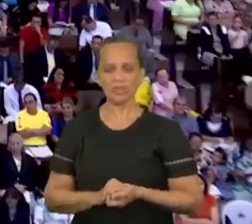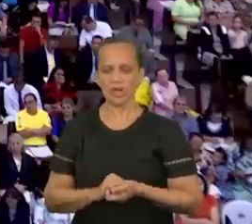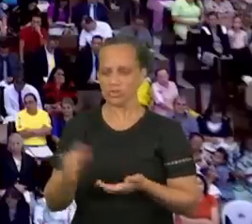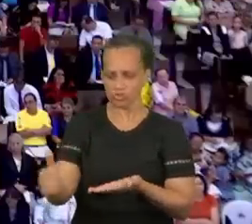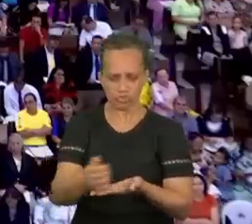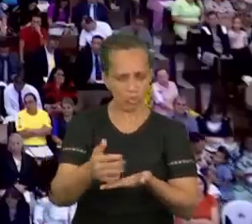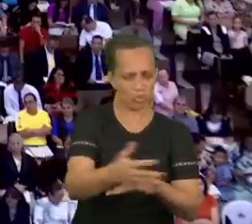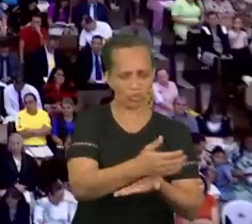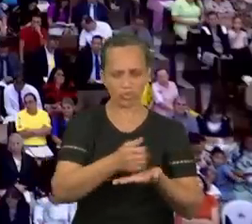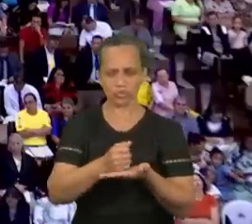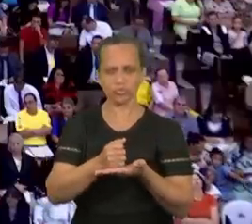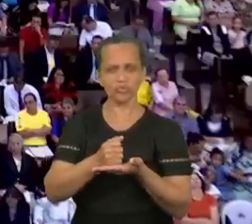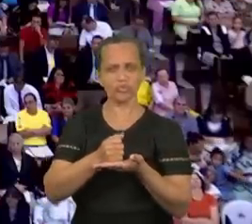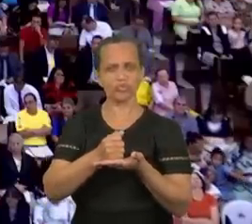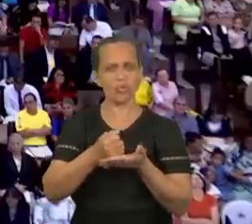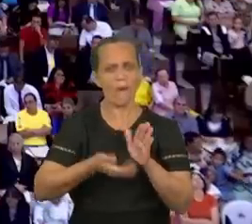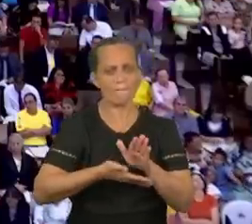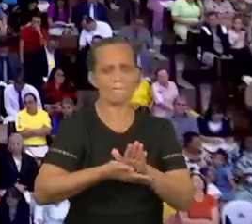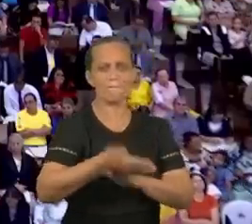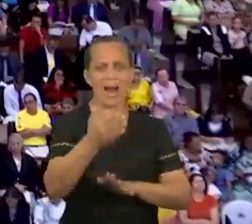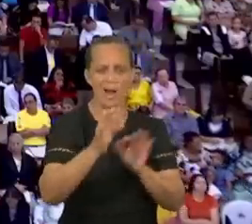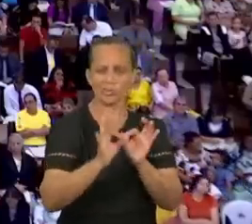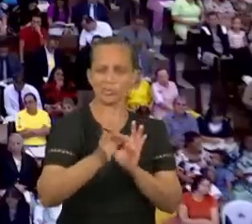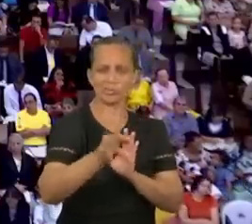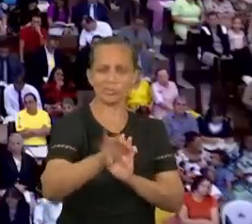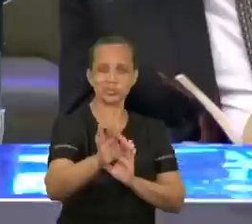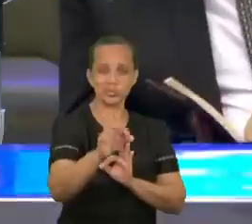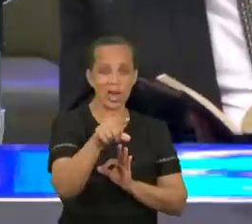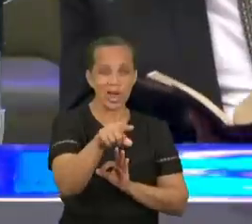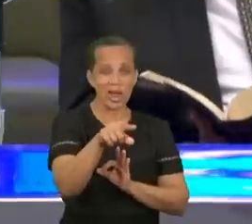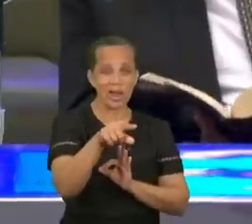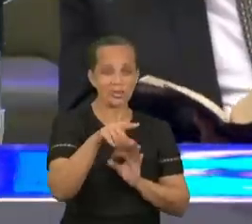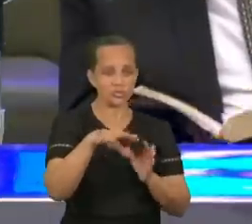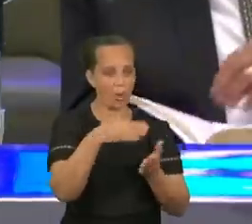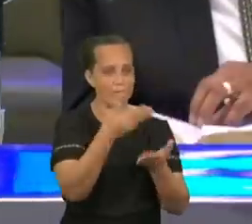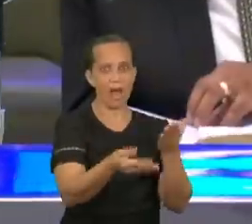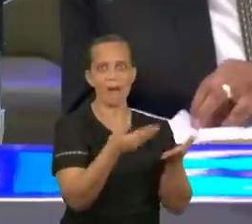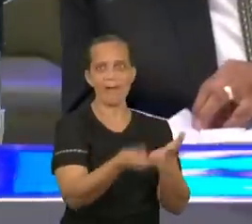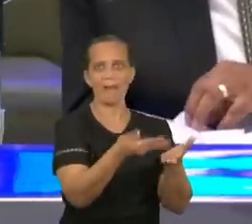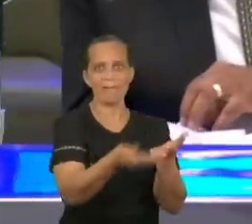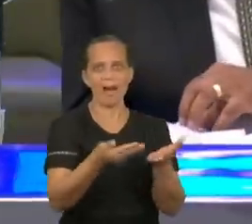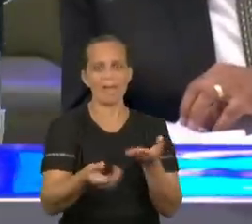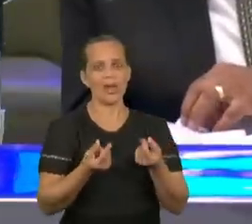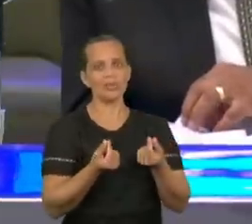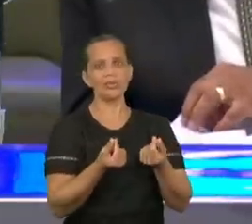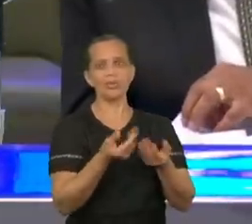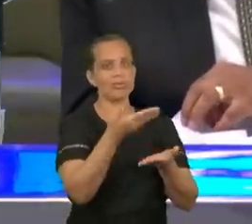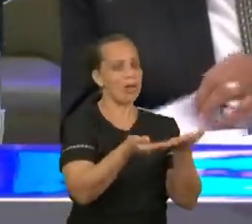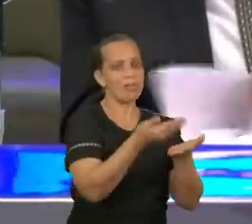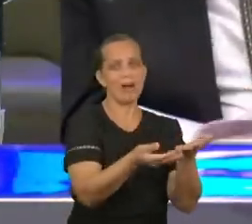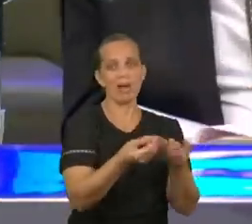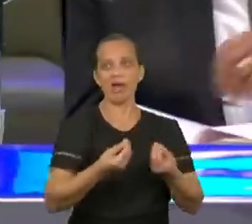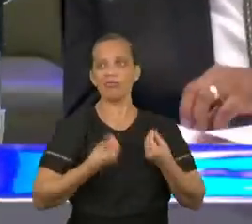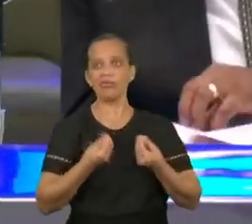tudo Partiu para uma terra longa e ali desperdiçou a sua fazenda vivendo o